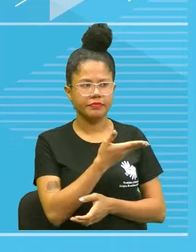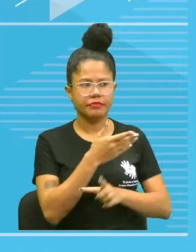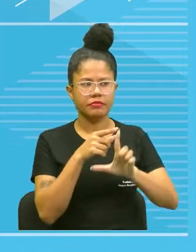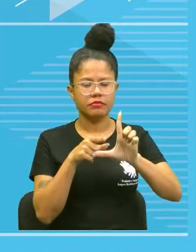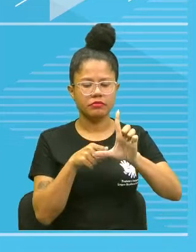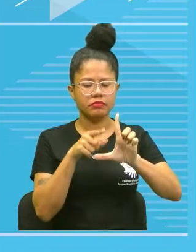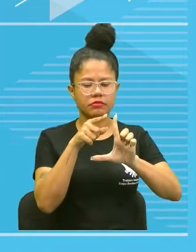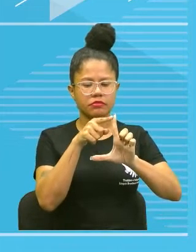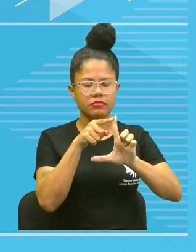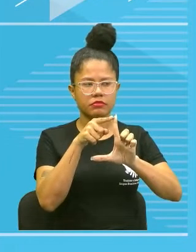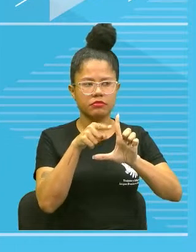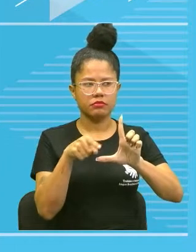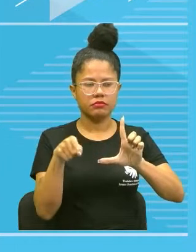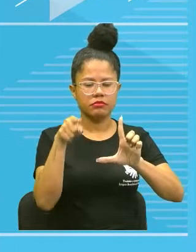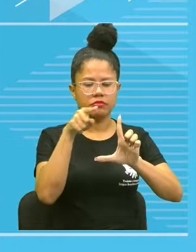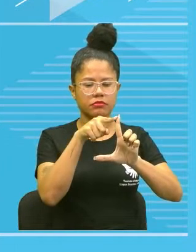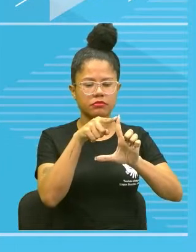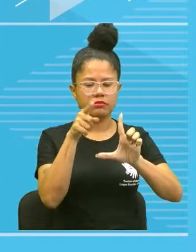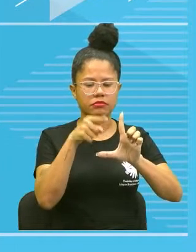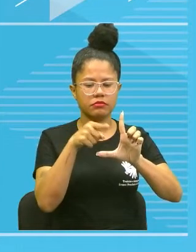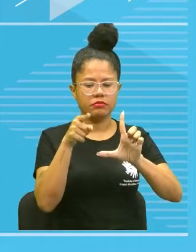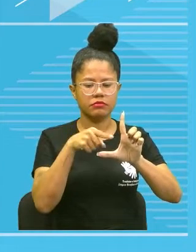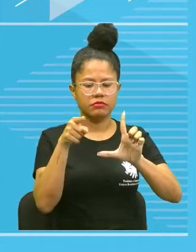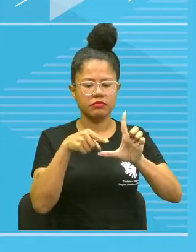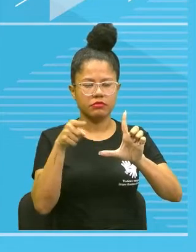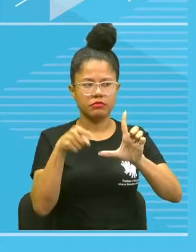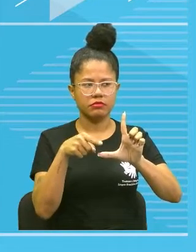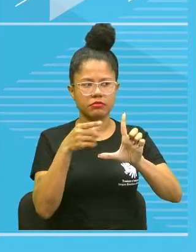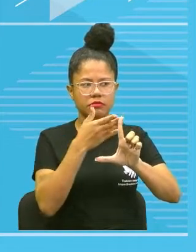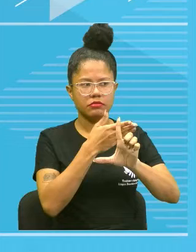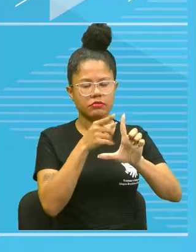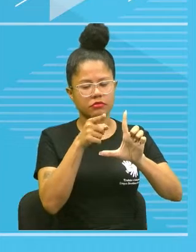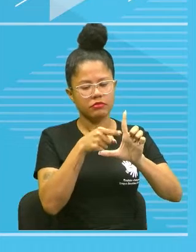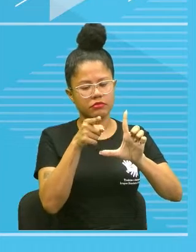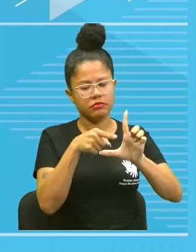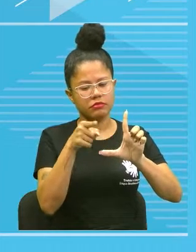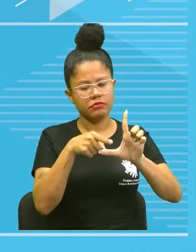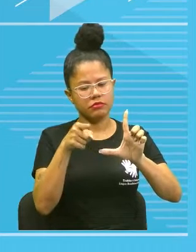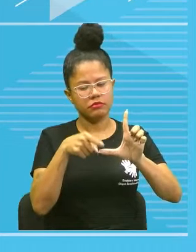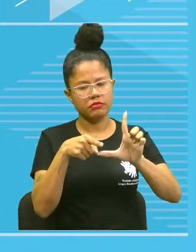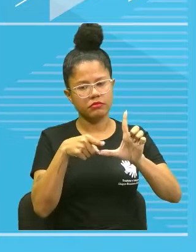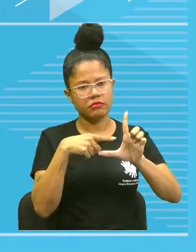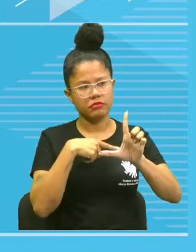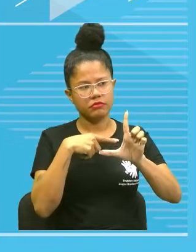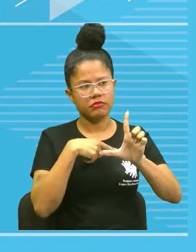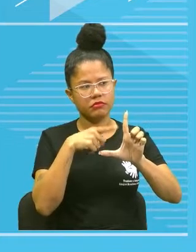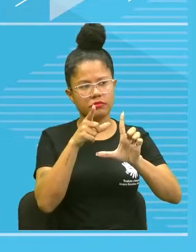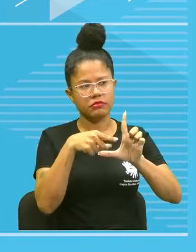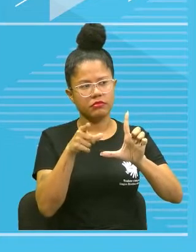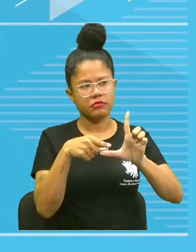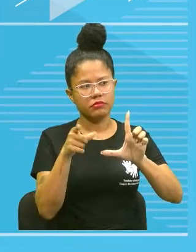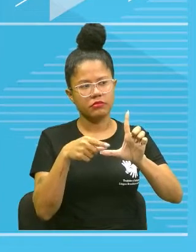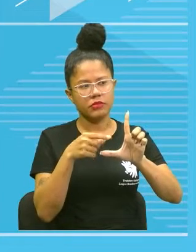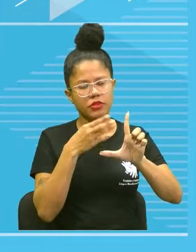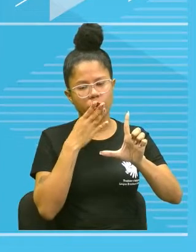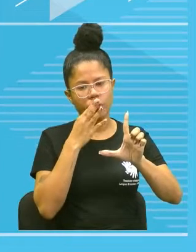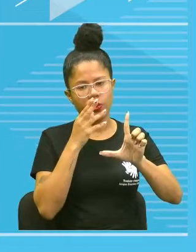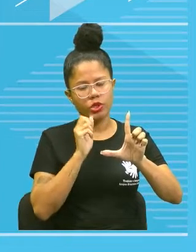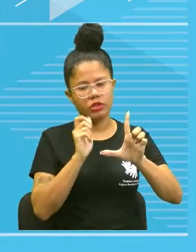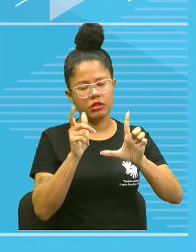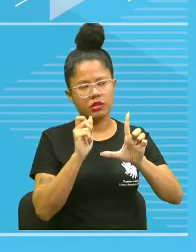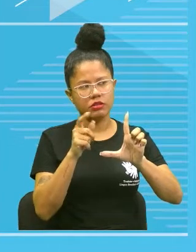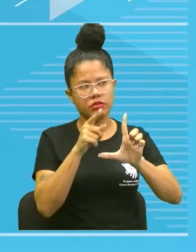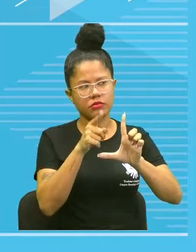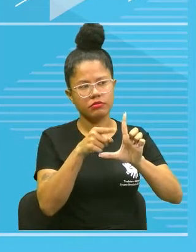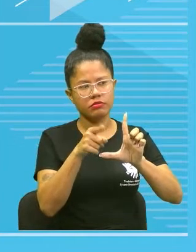das linhas termodinâmicas, ok? Abaixo desse ciclo, você tem essa região azulada que eu pintei, né, com a